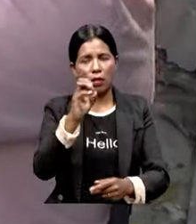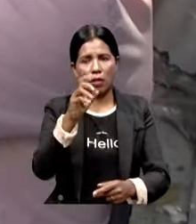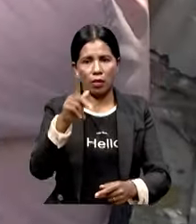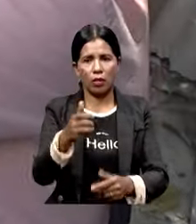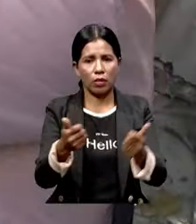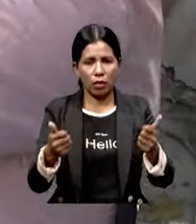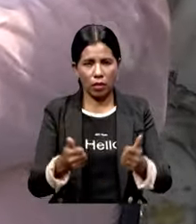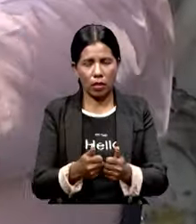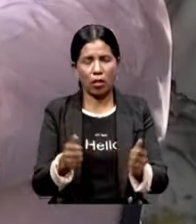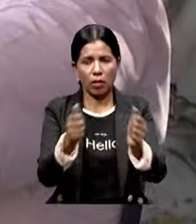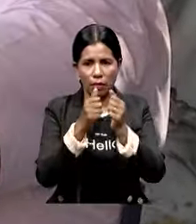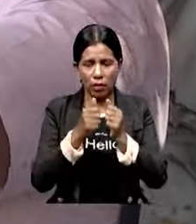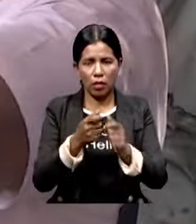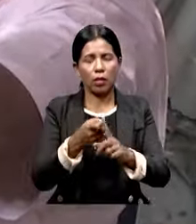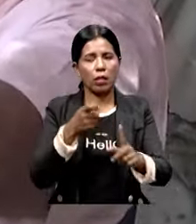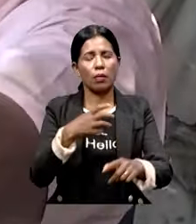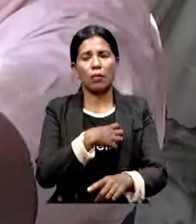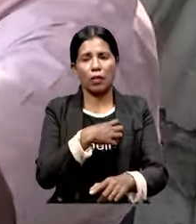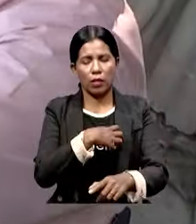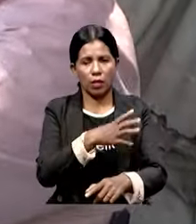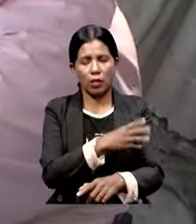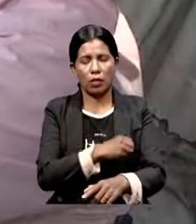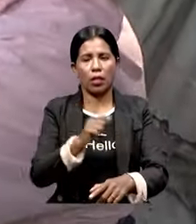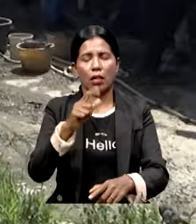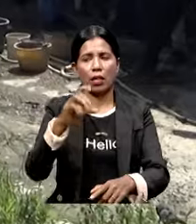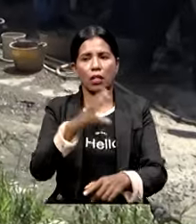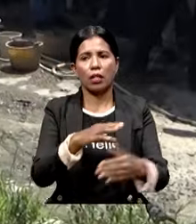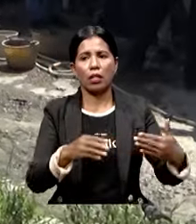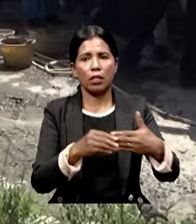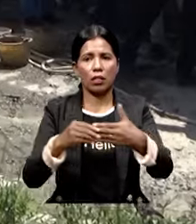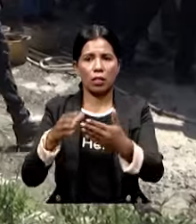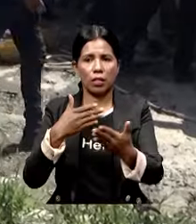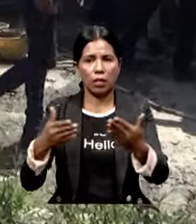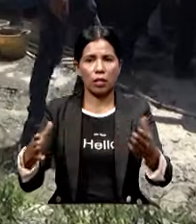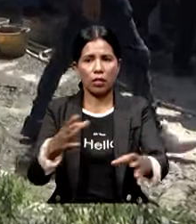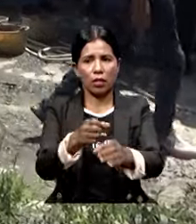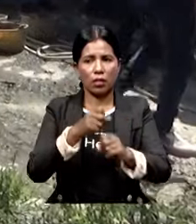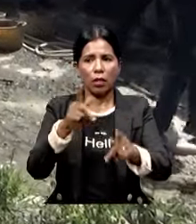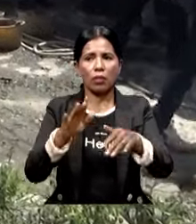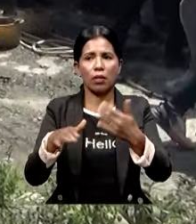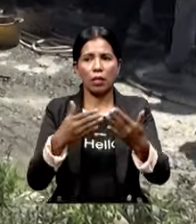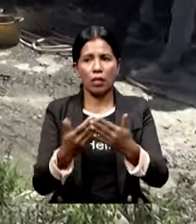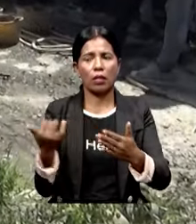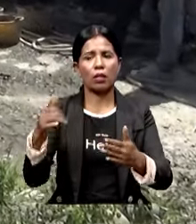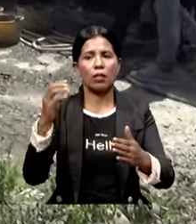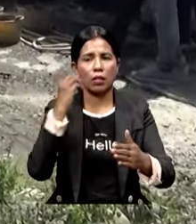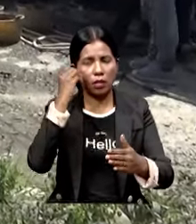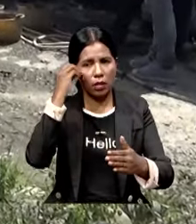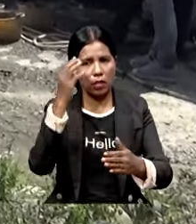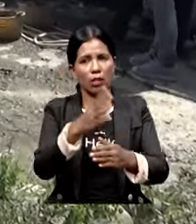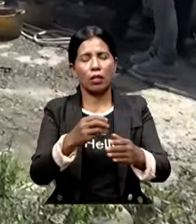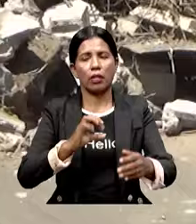autoridade local, acompanha Moço, Rússia, Polícia Esquadra do Aleixo, organiza equipamento Rodisobo, comunidade afetada, Sirenia 1 e a